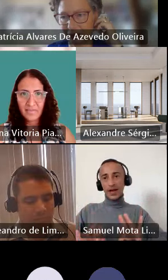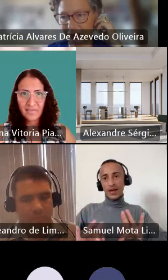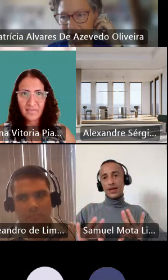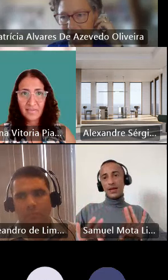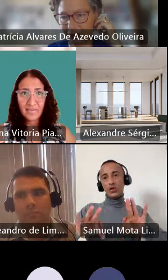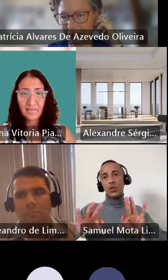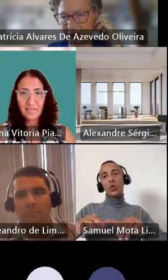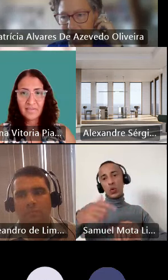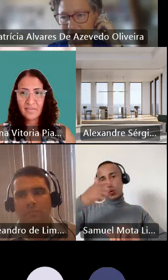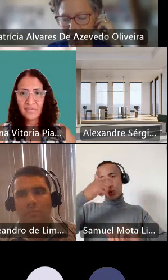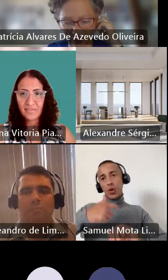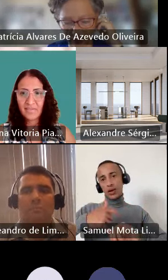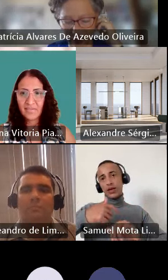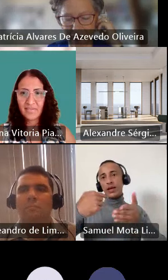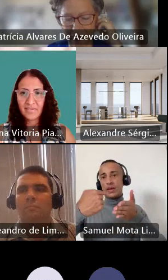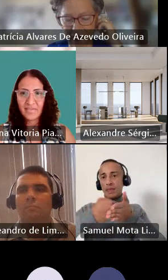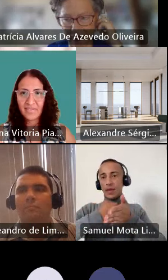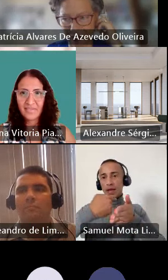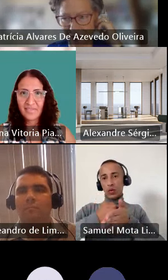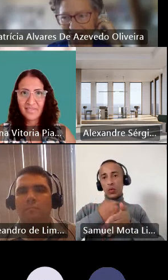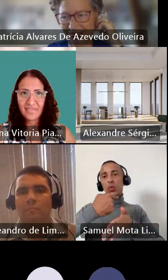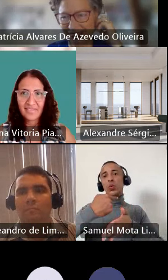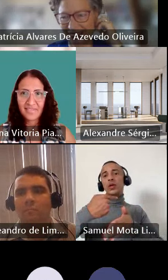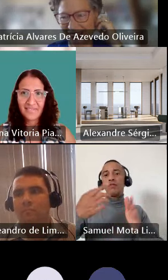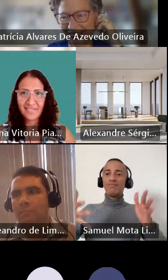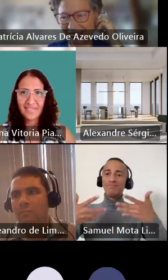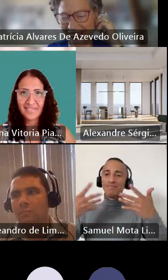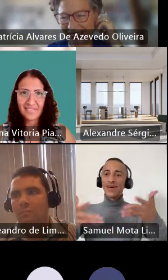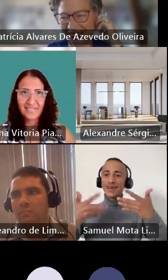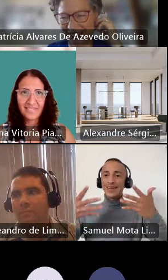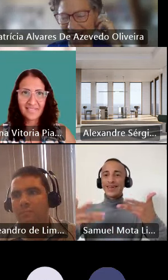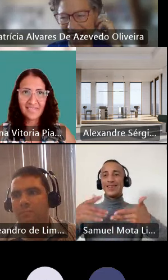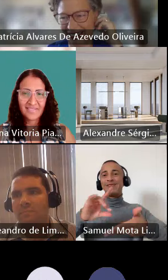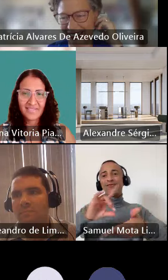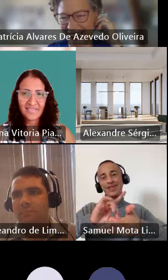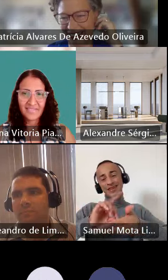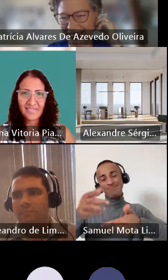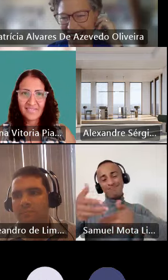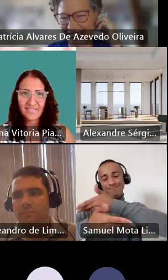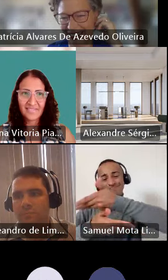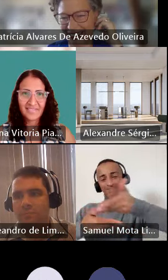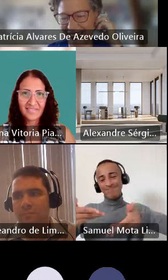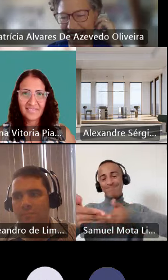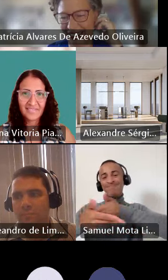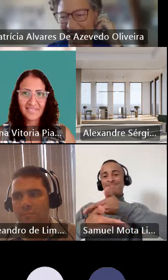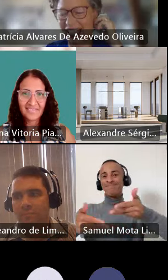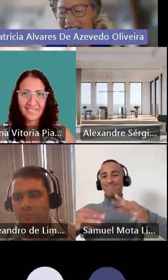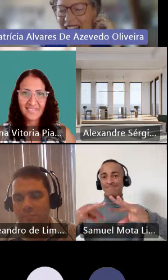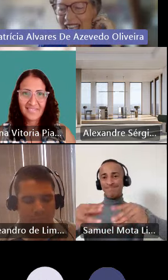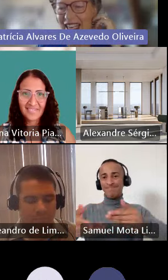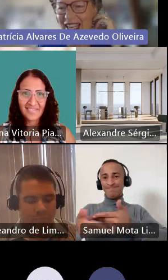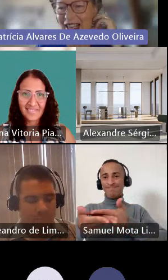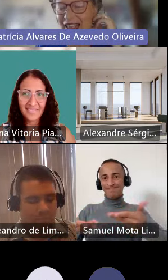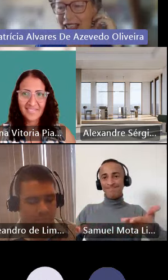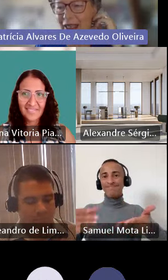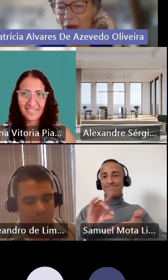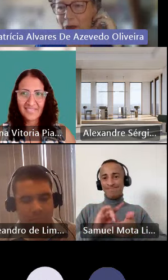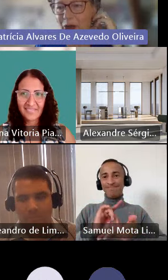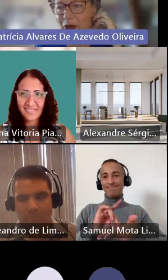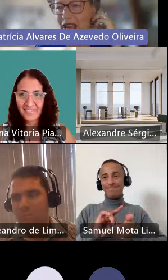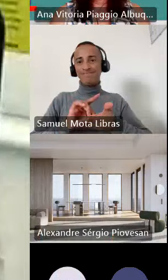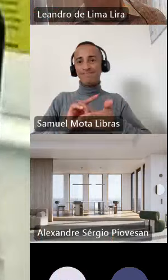para perguntas é uma alegria muito grande poder fazer essa troca aqui com todos e todas vocês eh